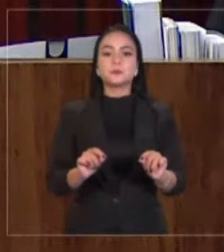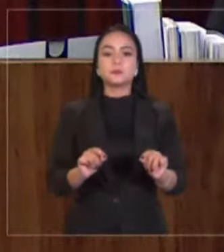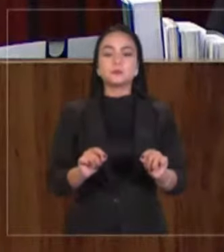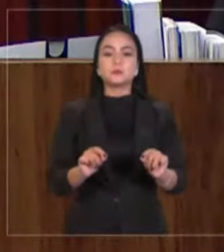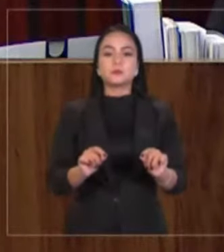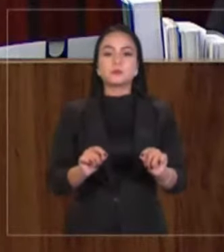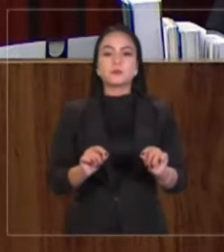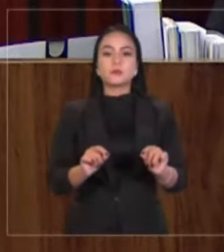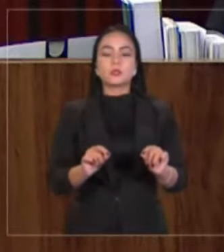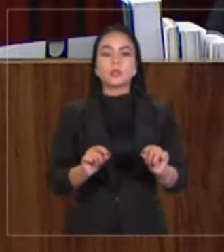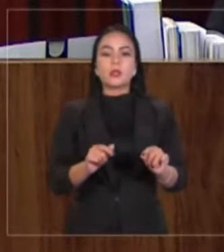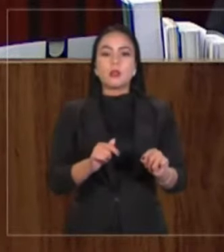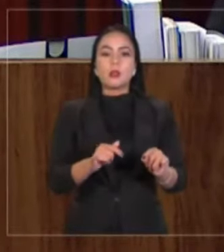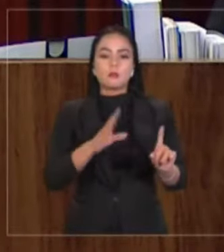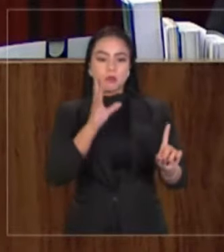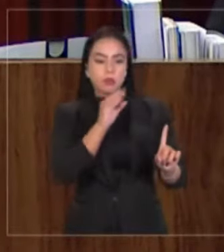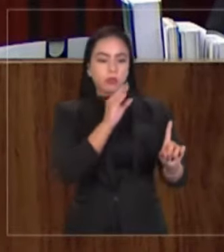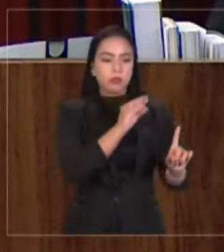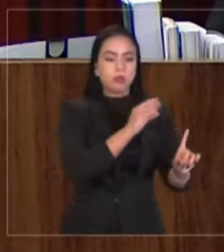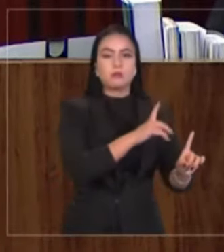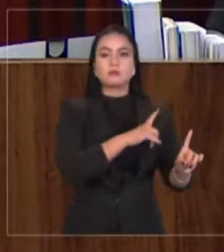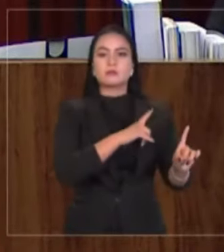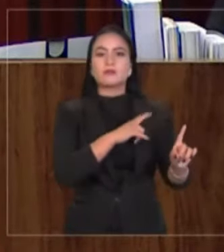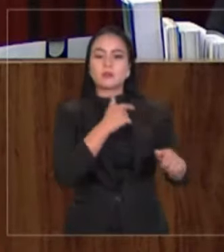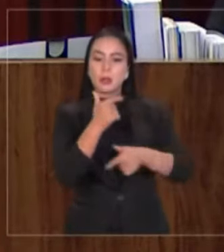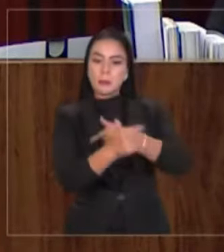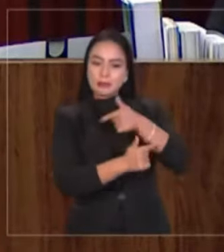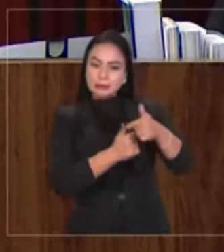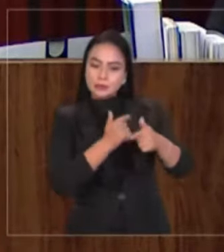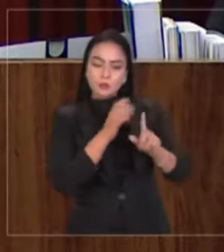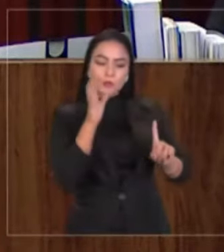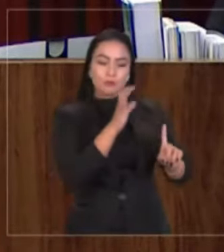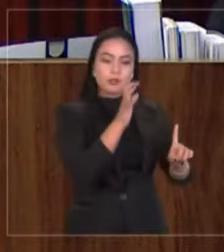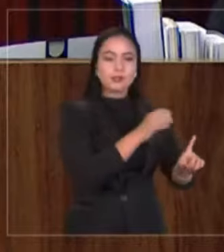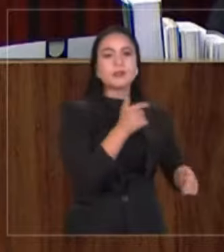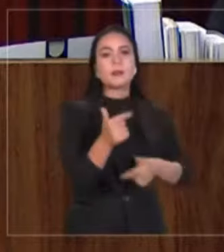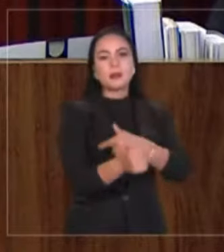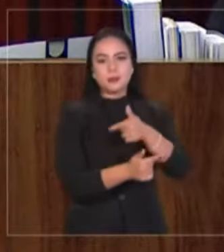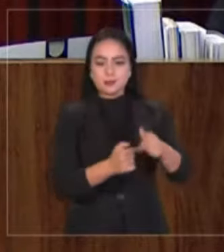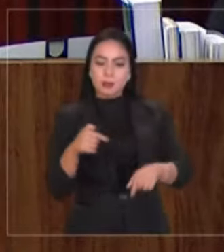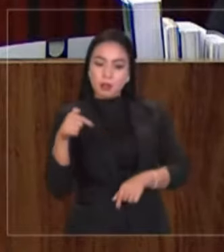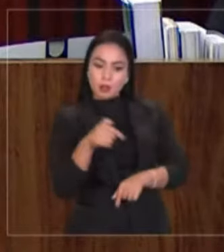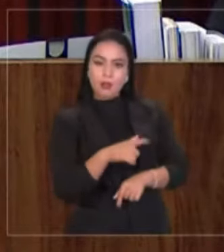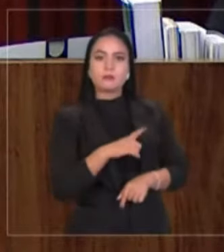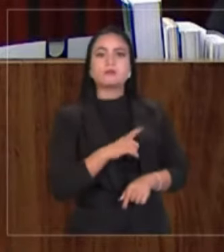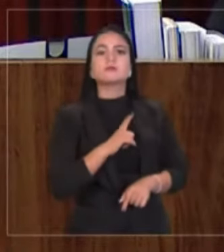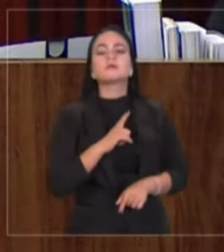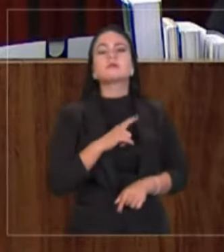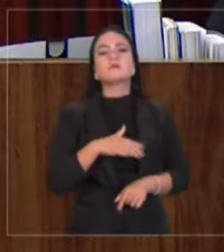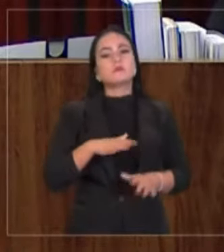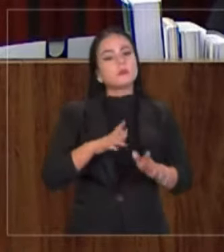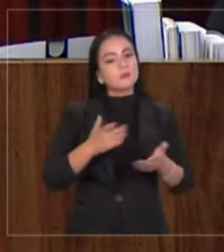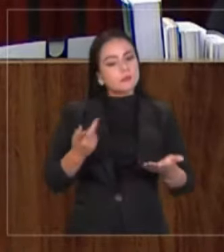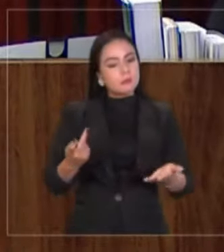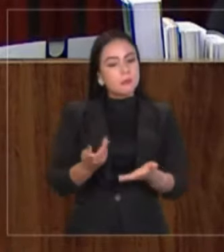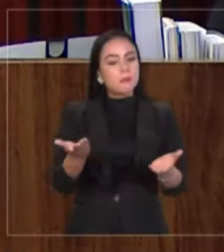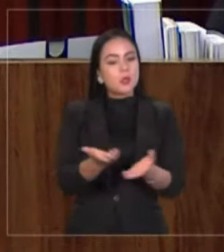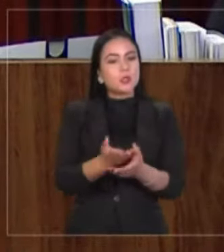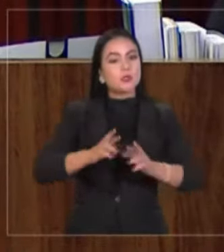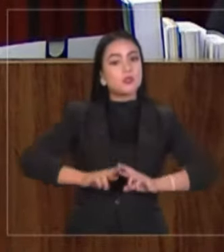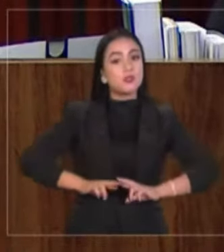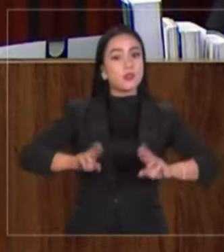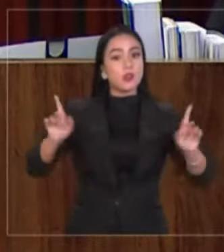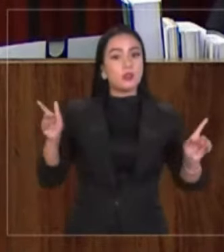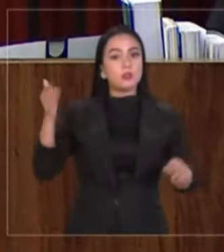trabalhista nas empresas para votar em determinado candidato ou seja são casos totalmente diversos e que comprovam que quando